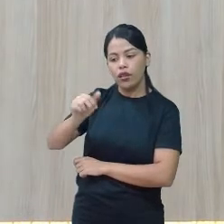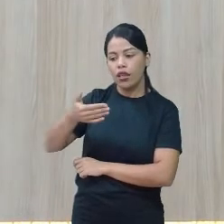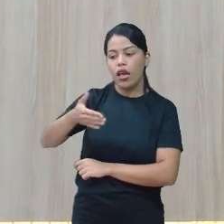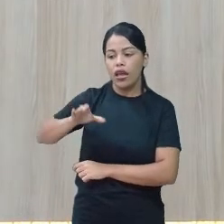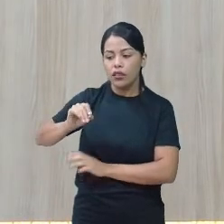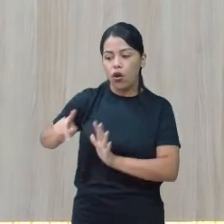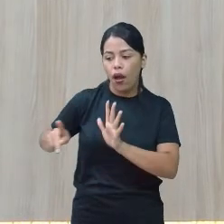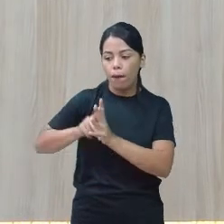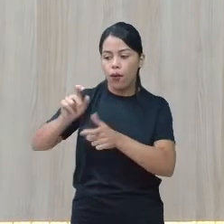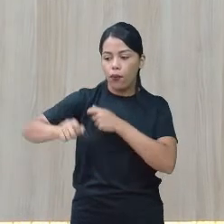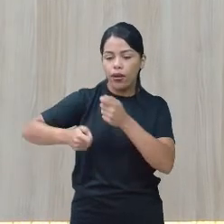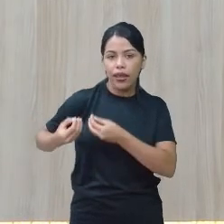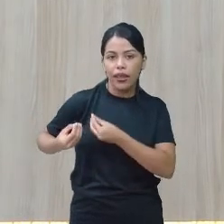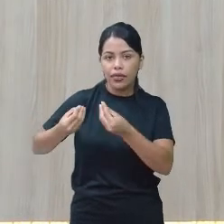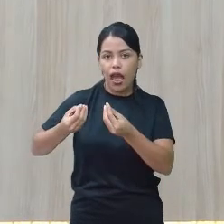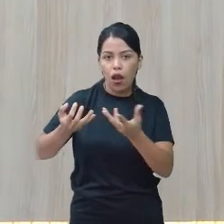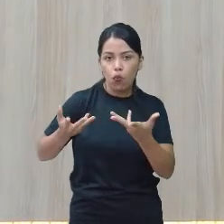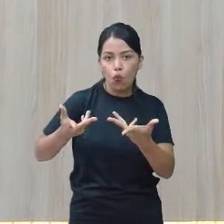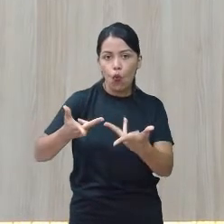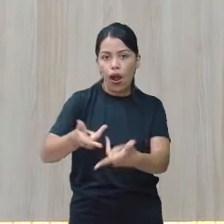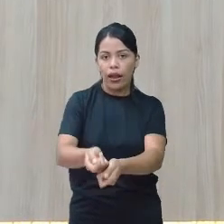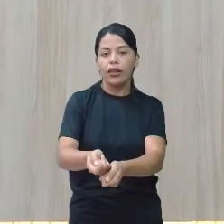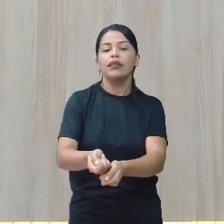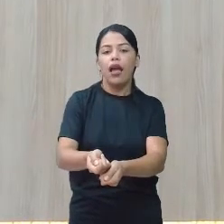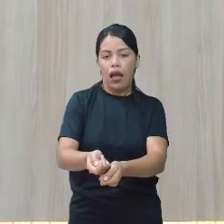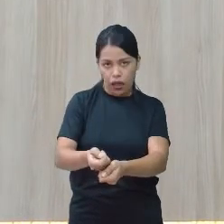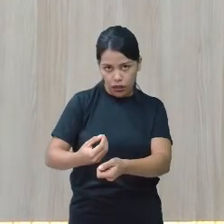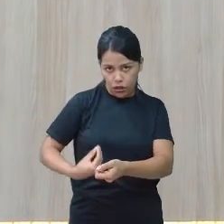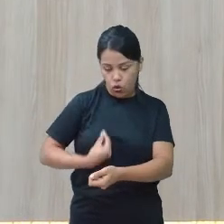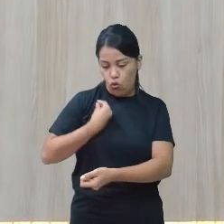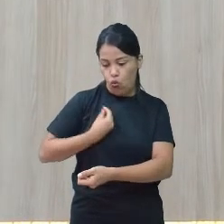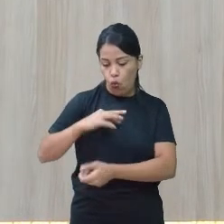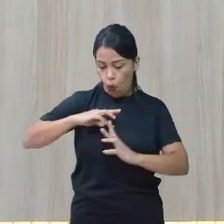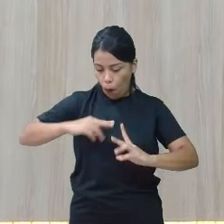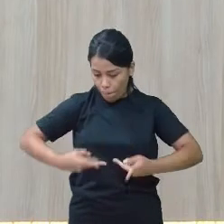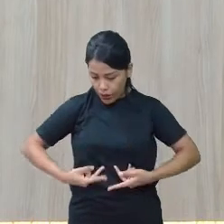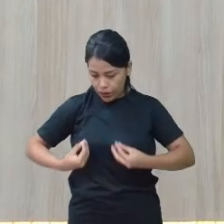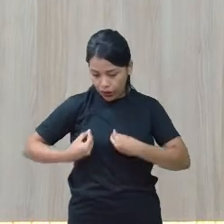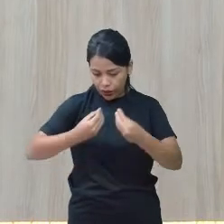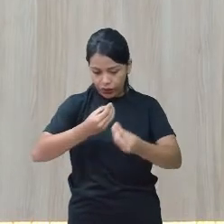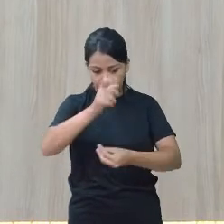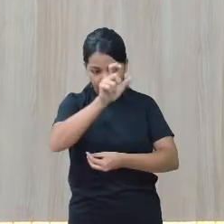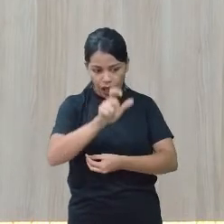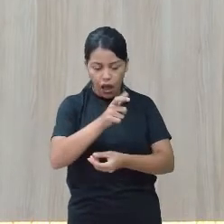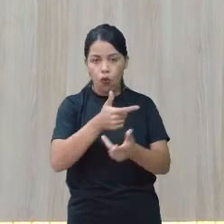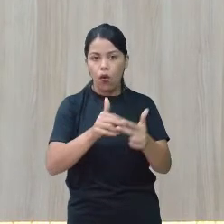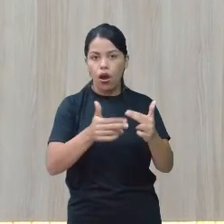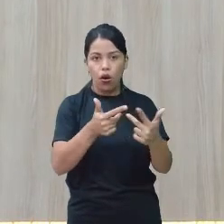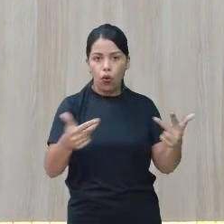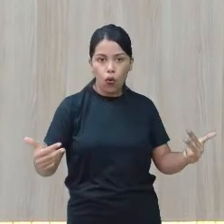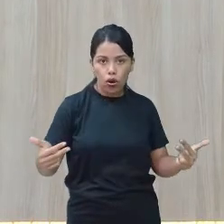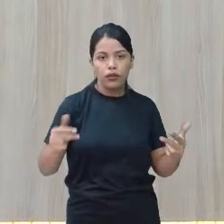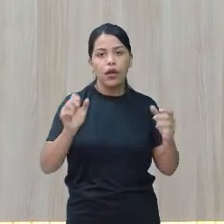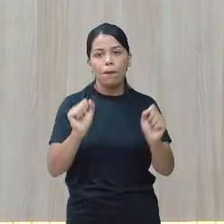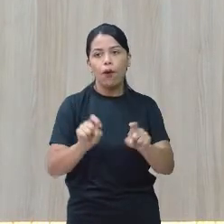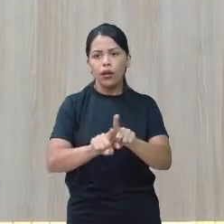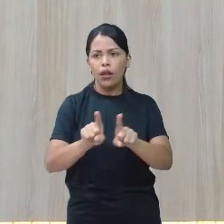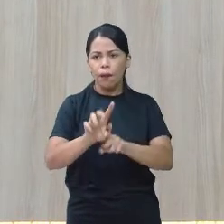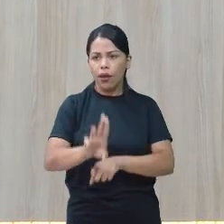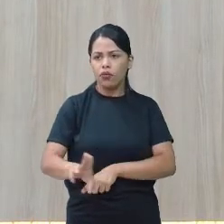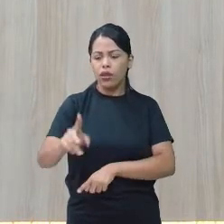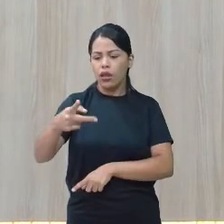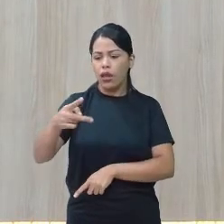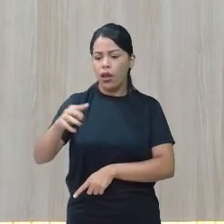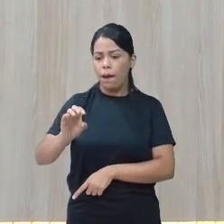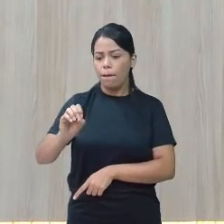aí que dá qualidade humana a um objeto ou coisa inanimada, ela também pode ser chamada de prosopopeia, tá certo? Mas o